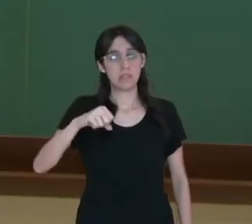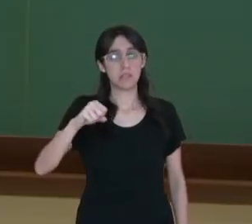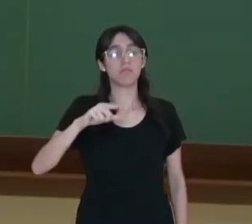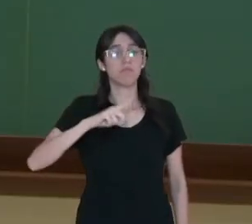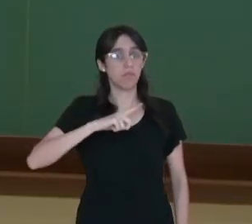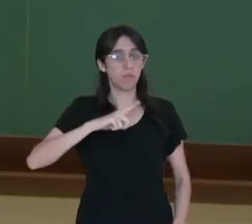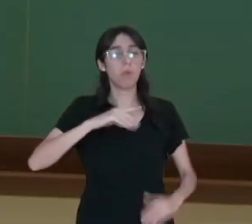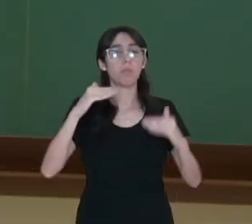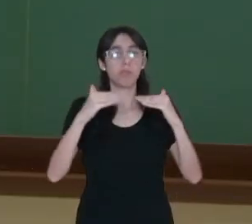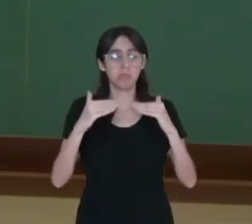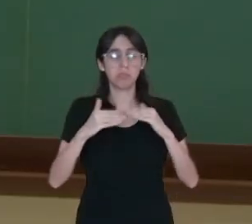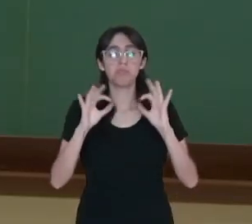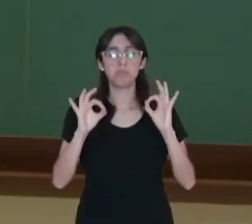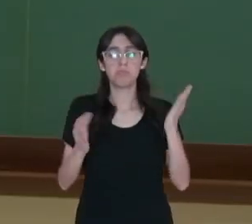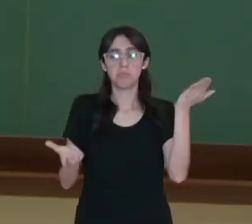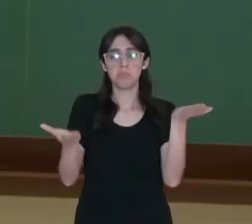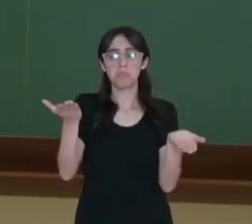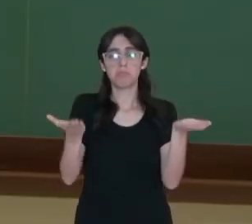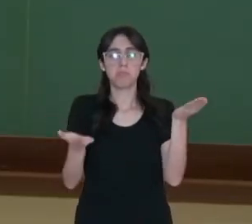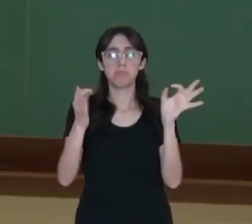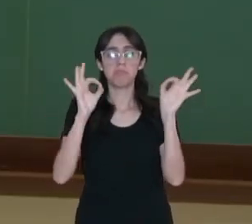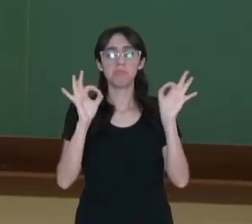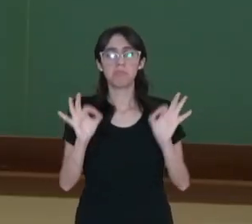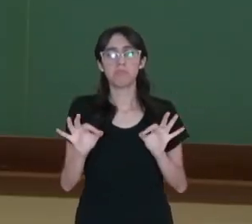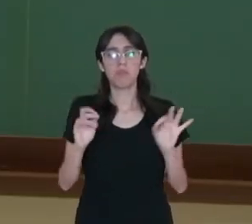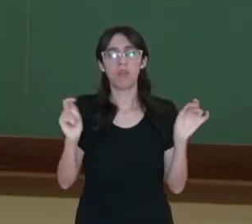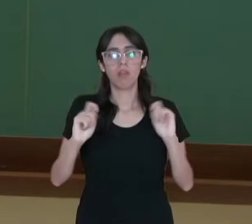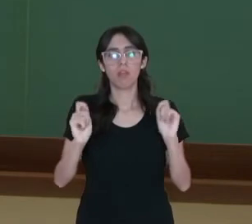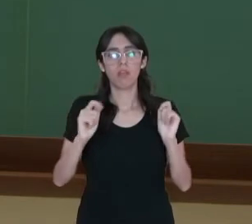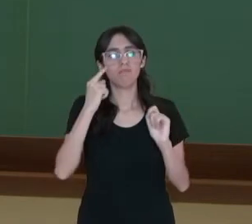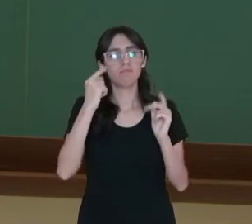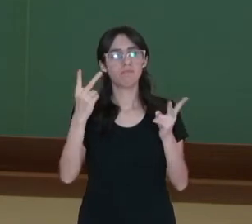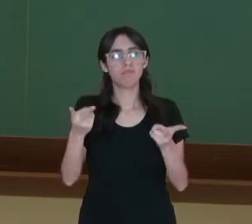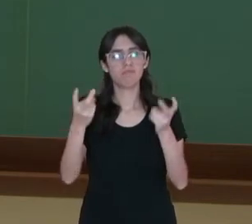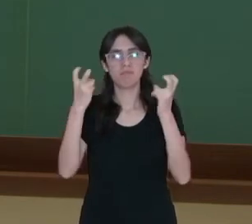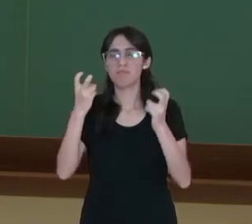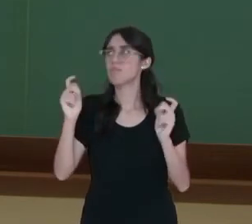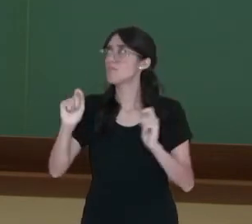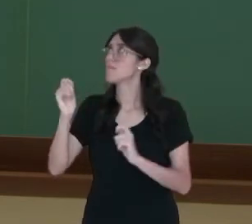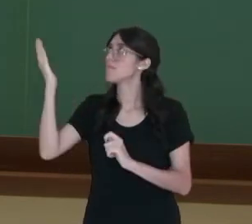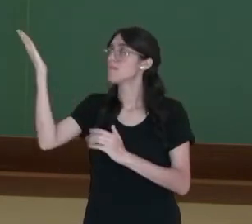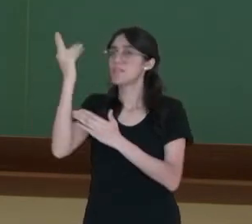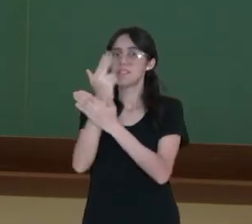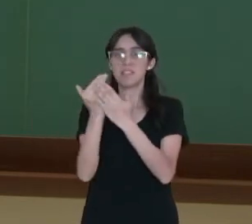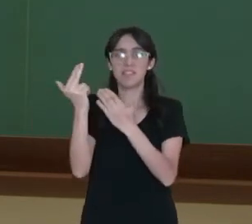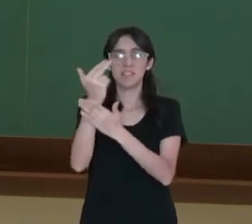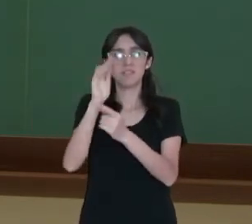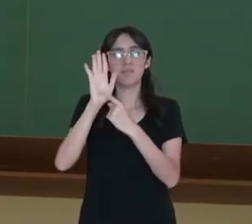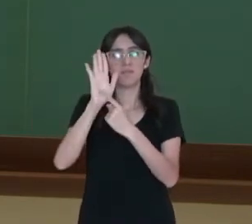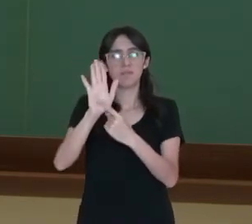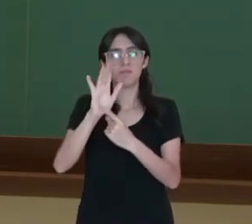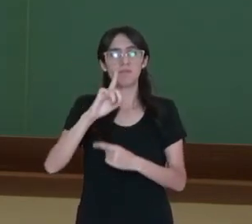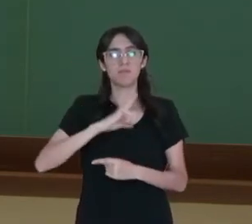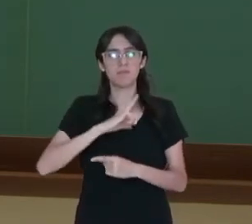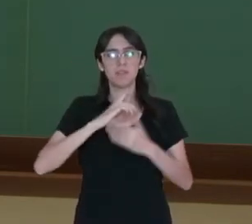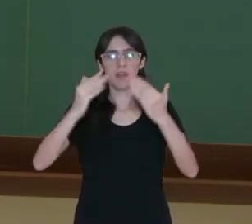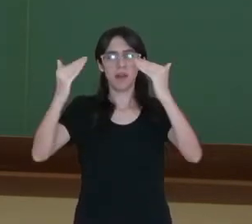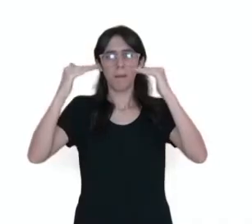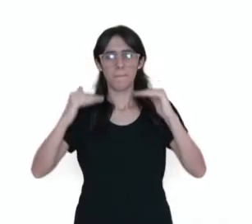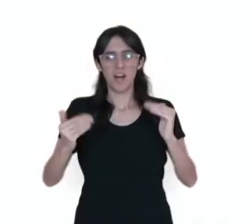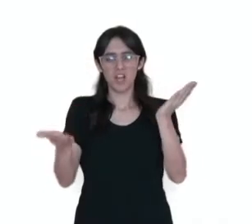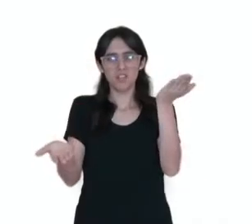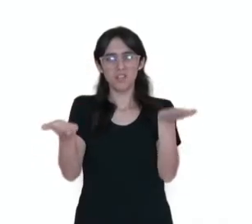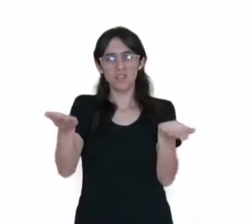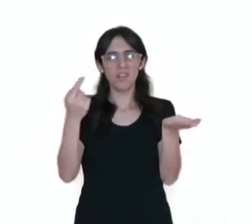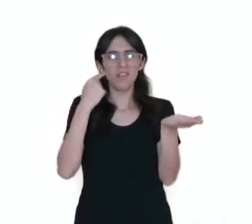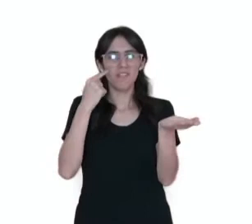está devidamente balanceada e a gente pode justificar através da observação dos desenhos, principalmente aqui da parte de baixo. Olha